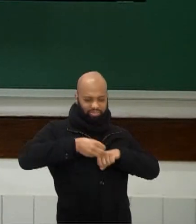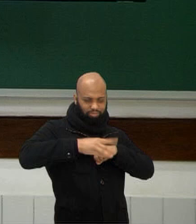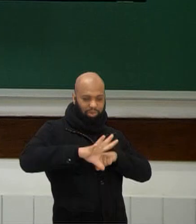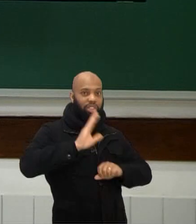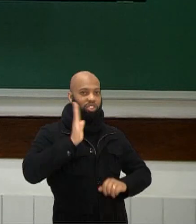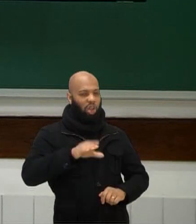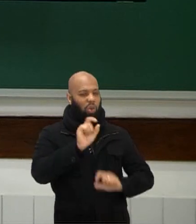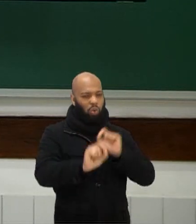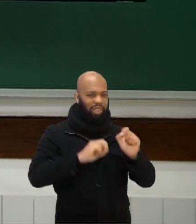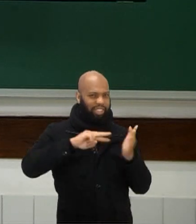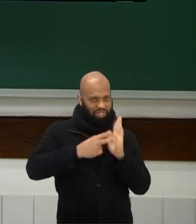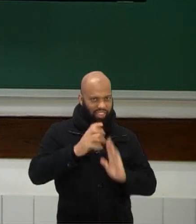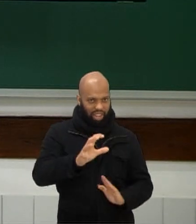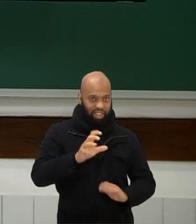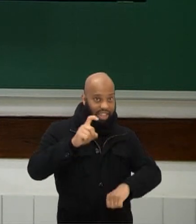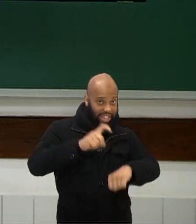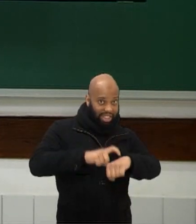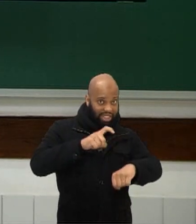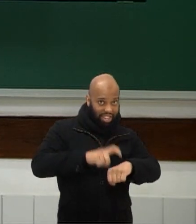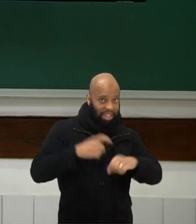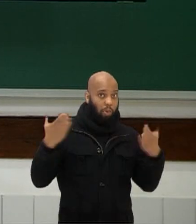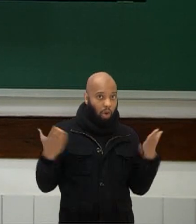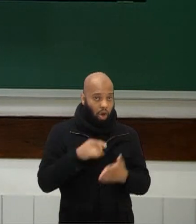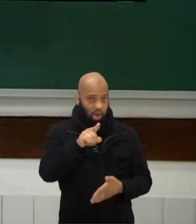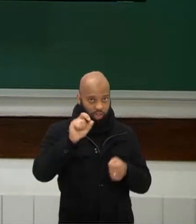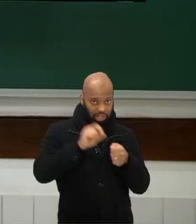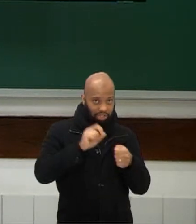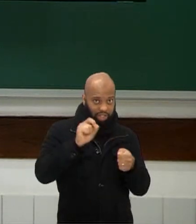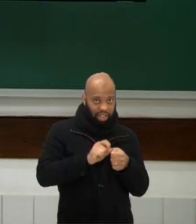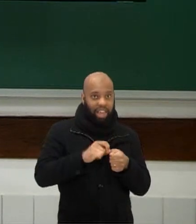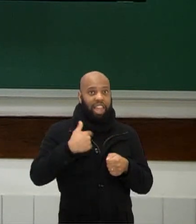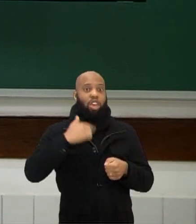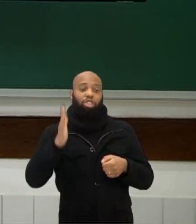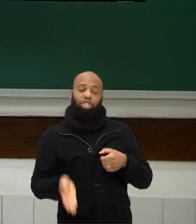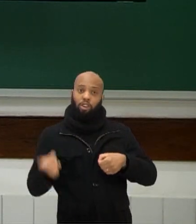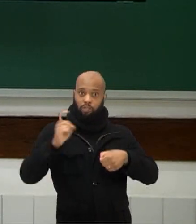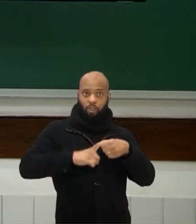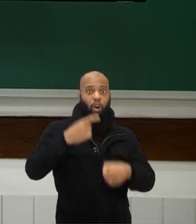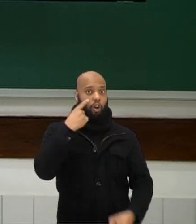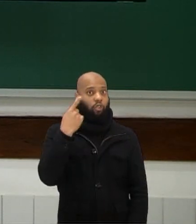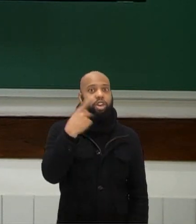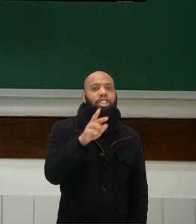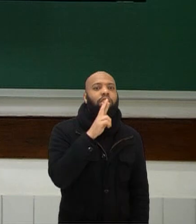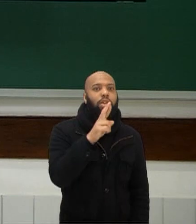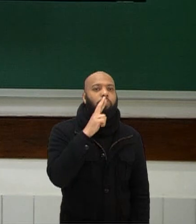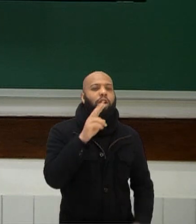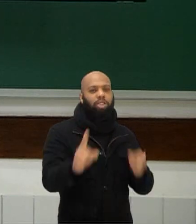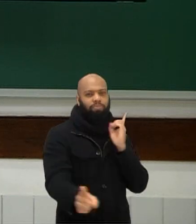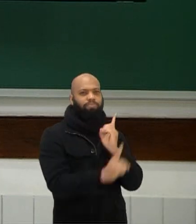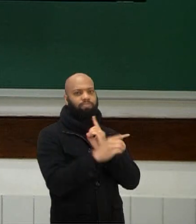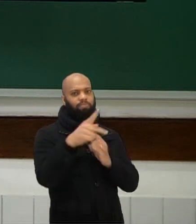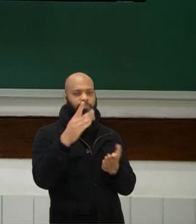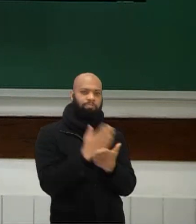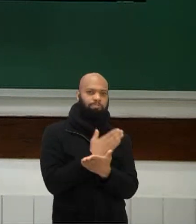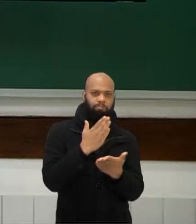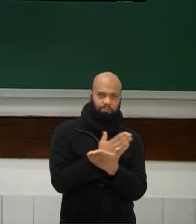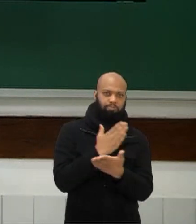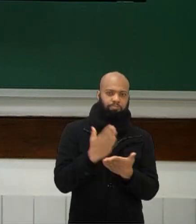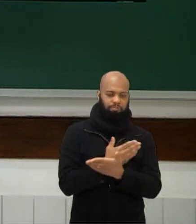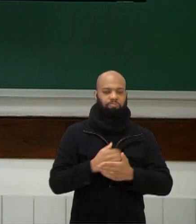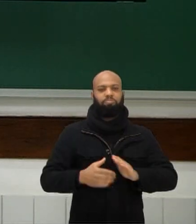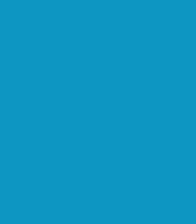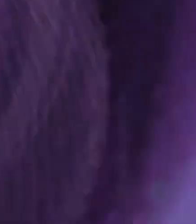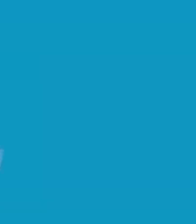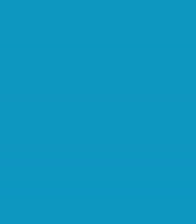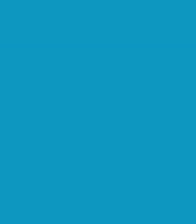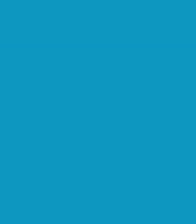do que é uma locução verbal. E agora eu vou reescrever essa locução verbal utilizando apenas um verbo. Vou dar um tempo para você fazer isso e